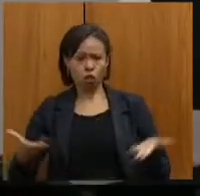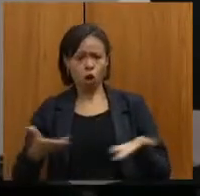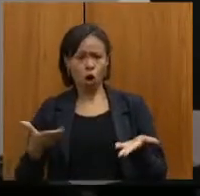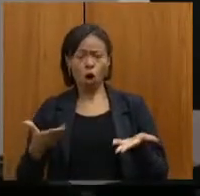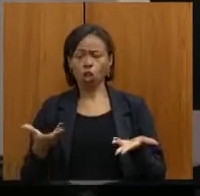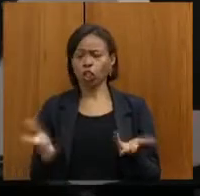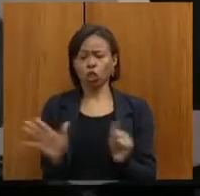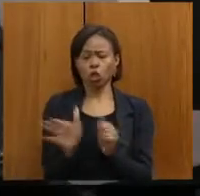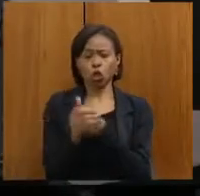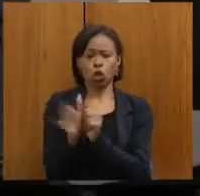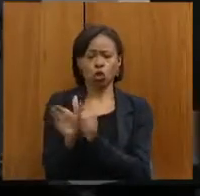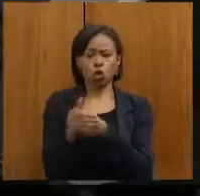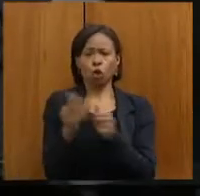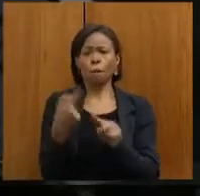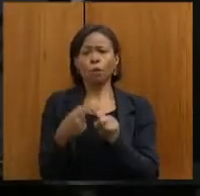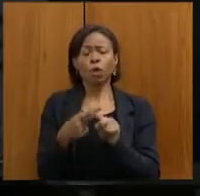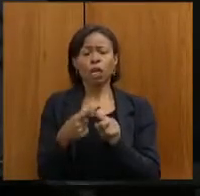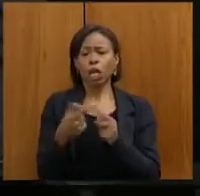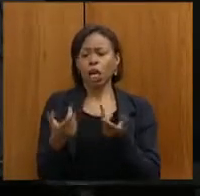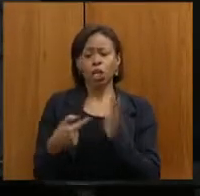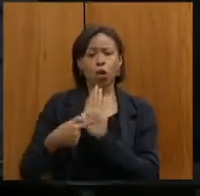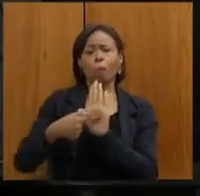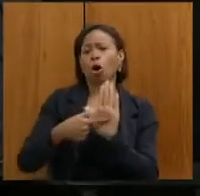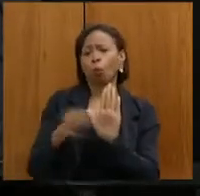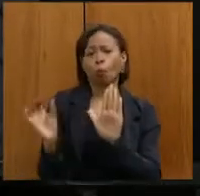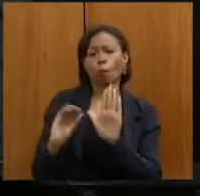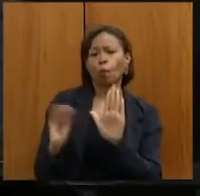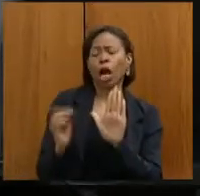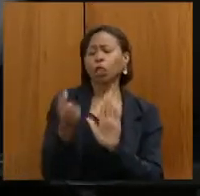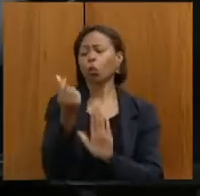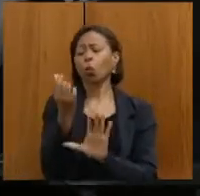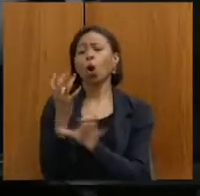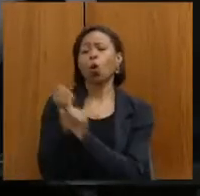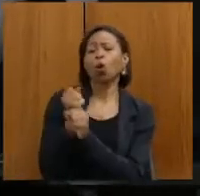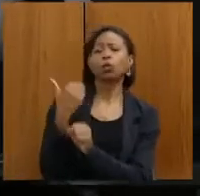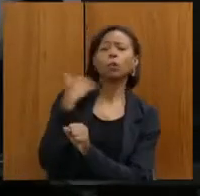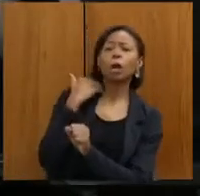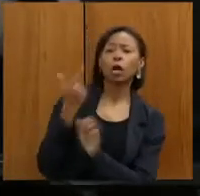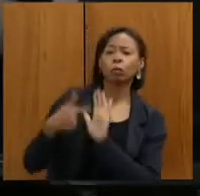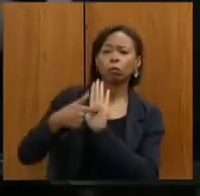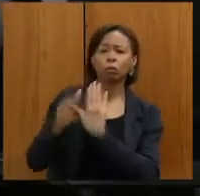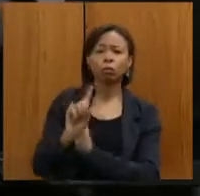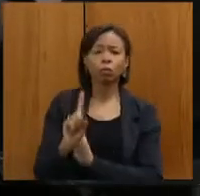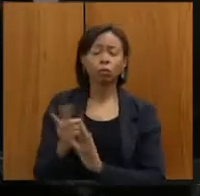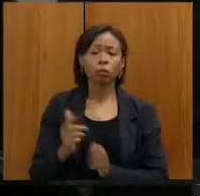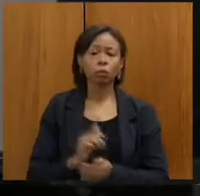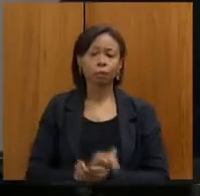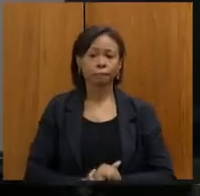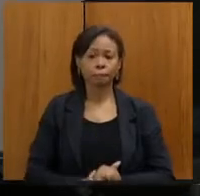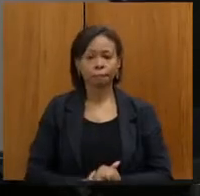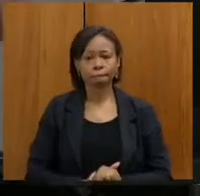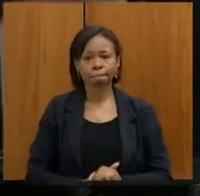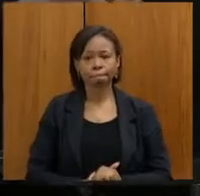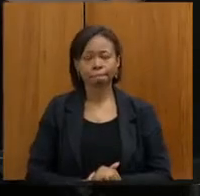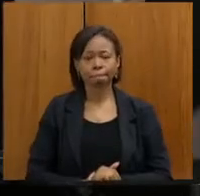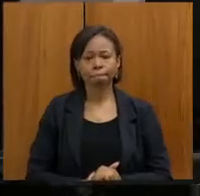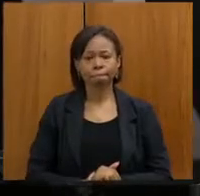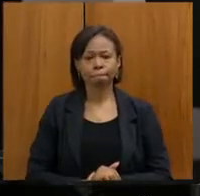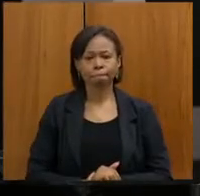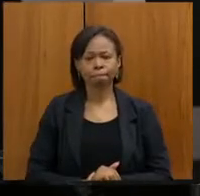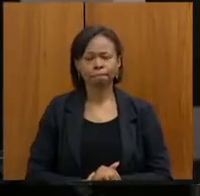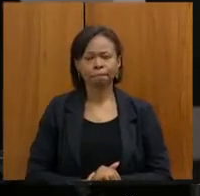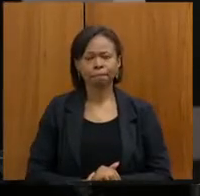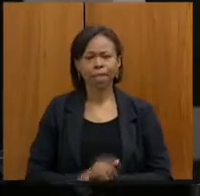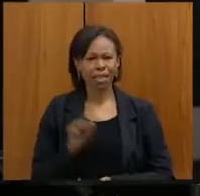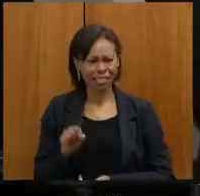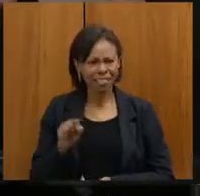transparente que não abre o saldo das suas contas bancárias em e como se